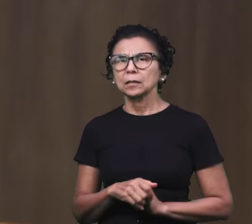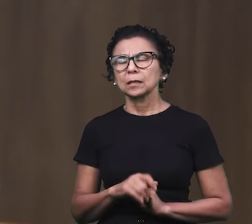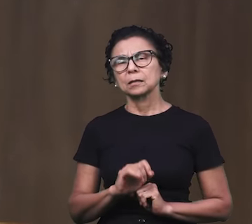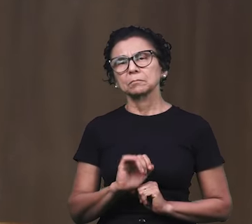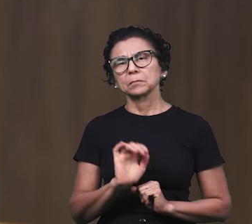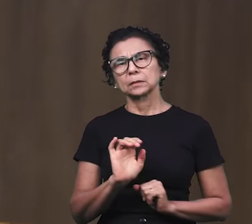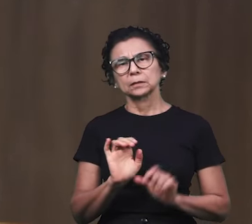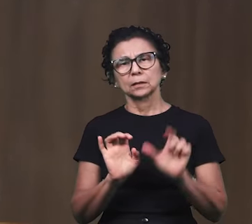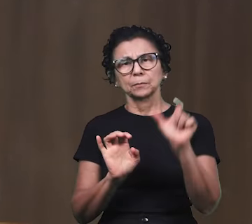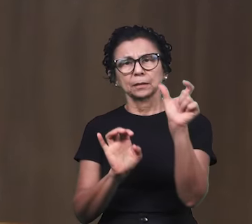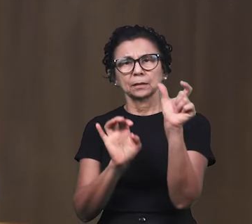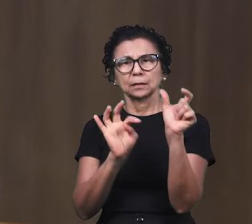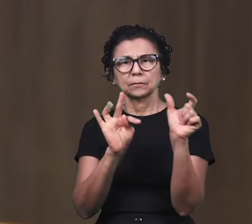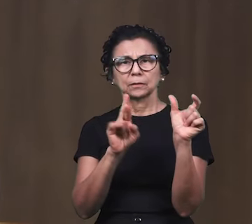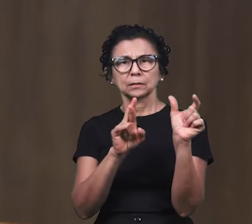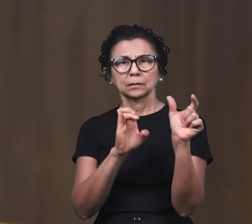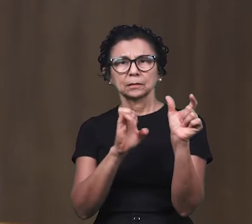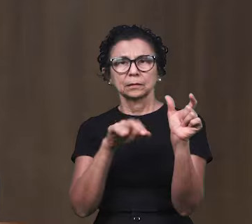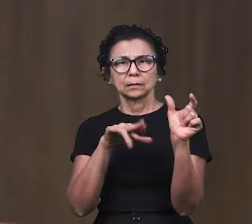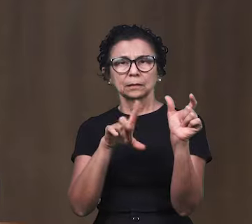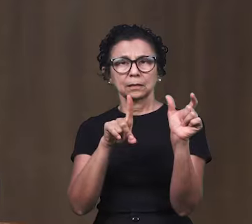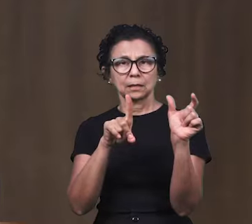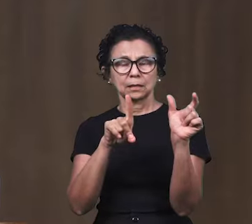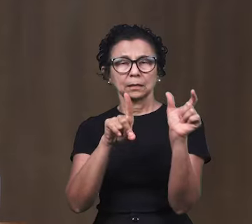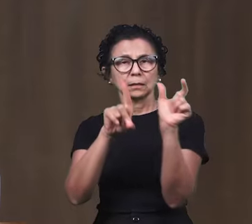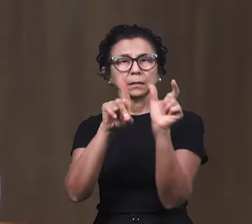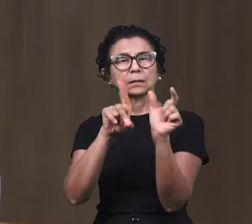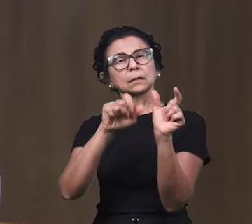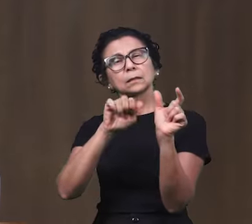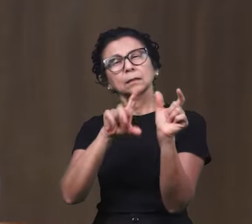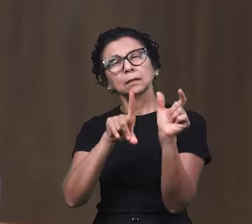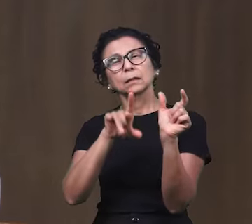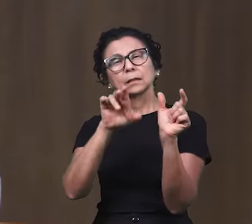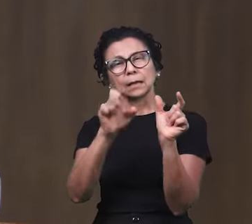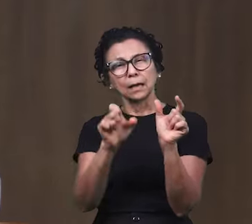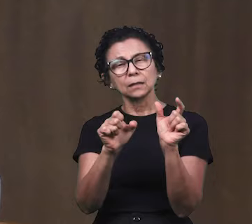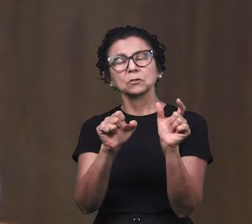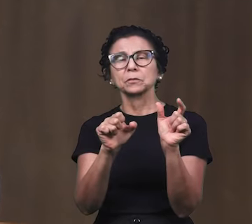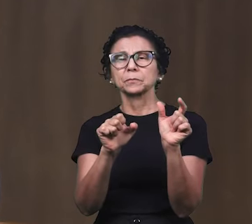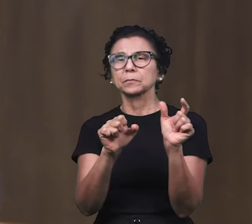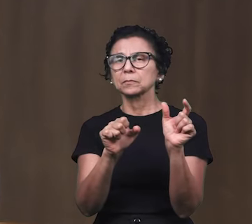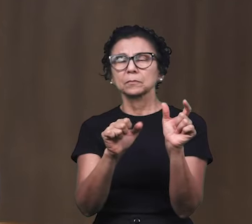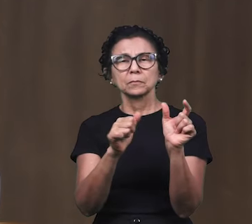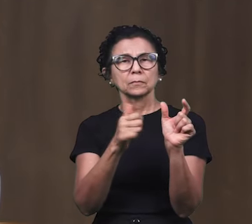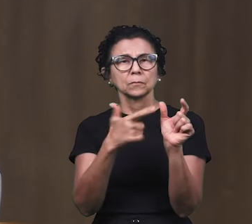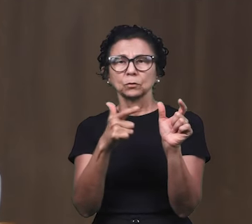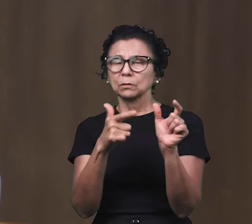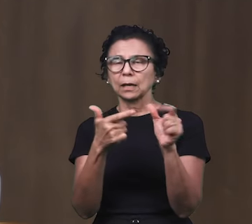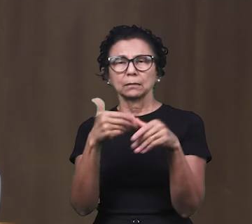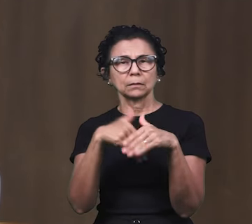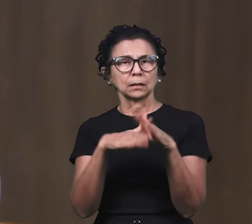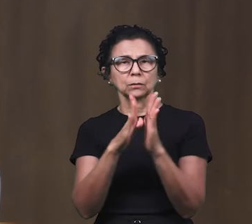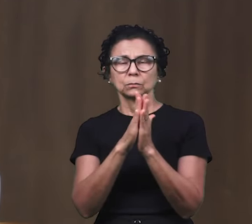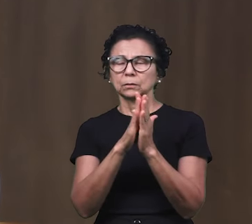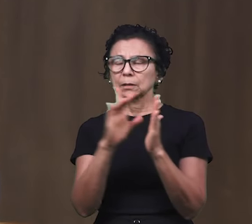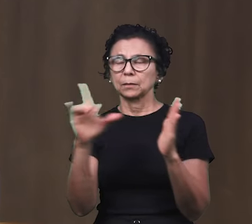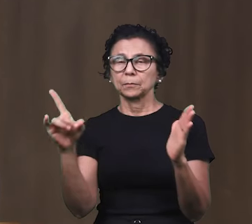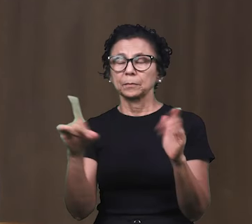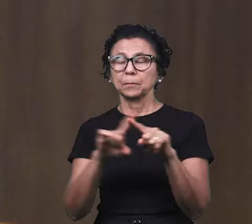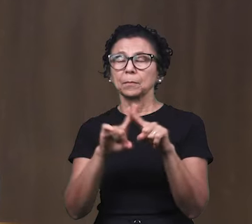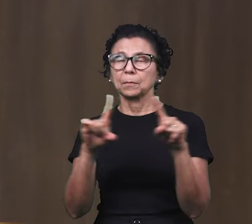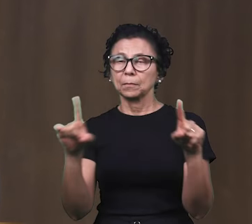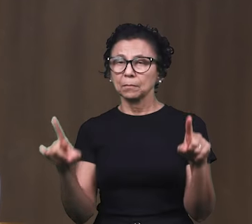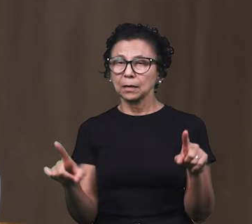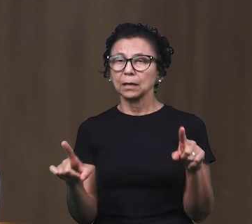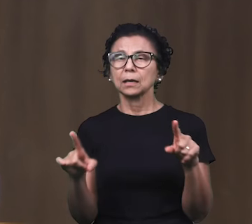Bíblia, mas nós vemos, por revelação do Espírito Santo, a Trindade está presente